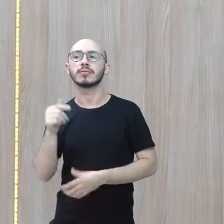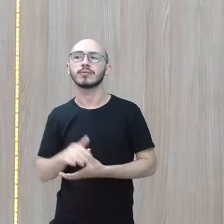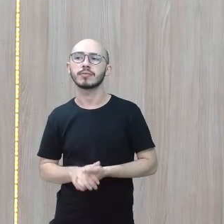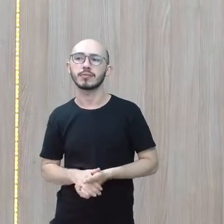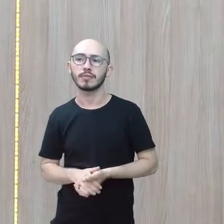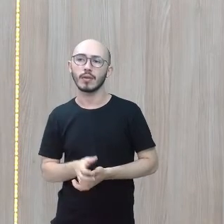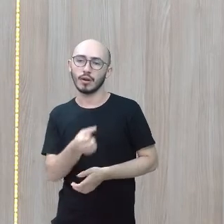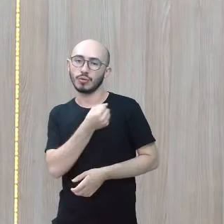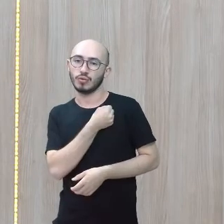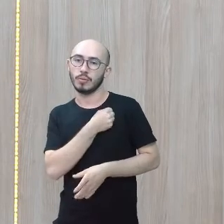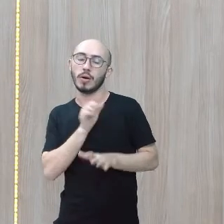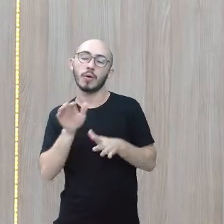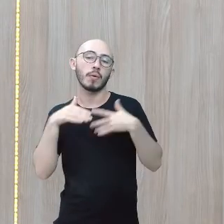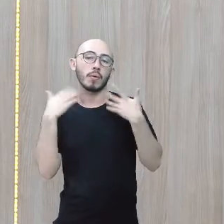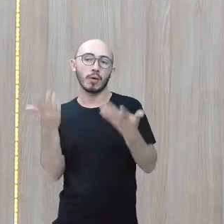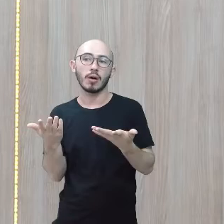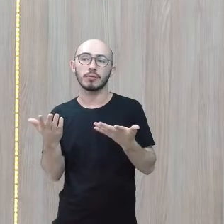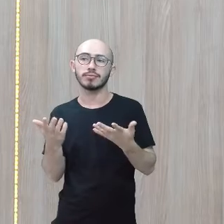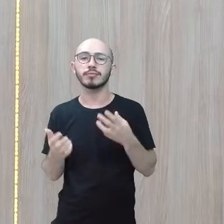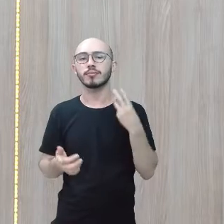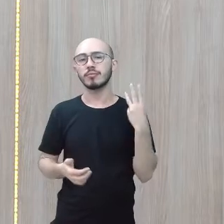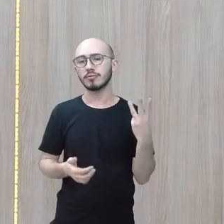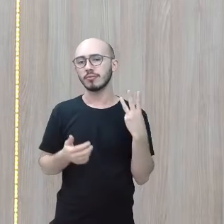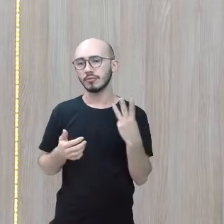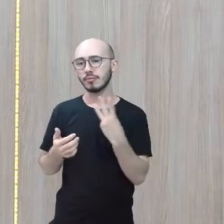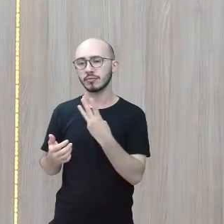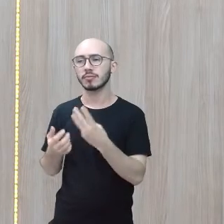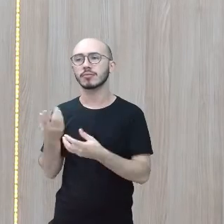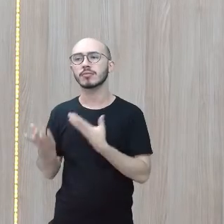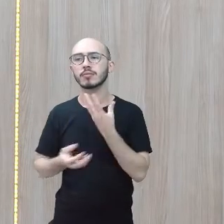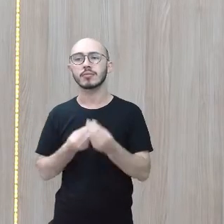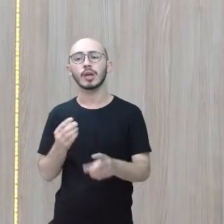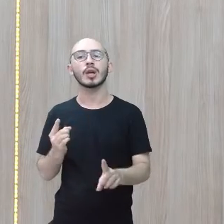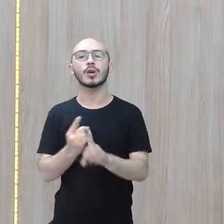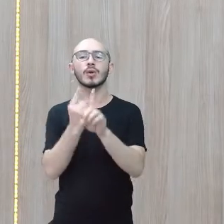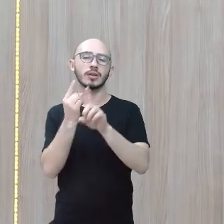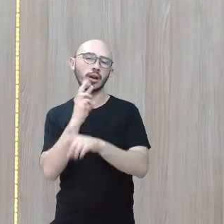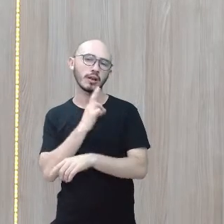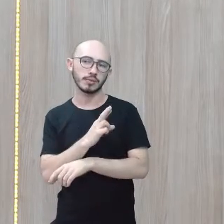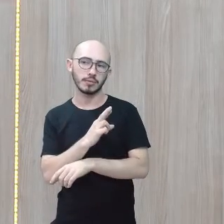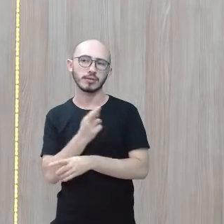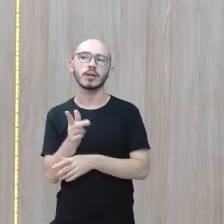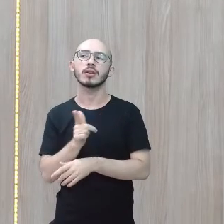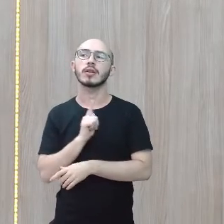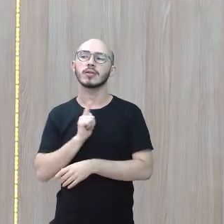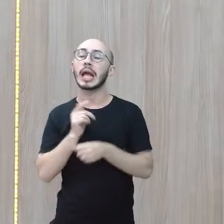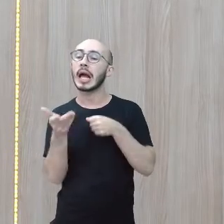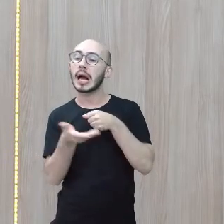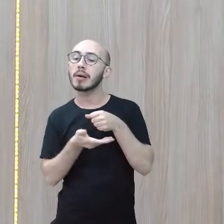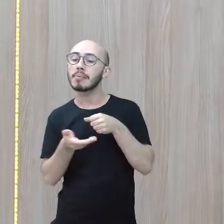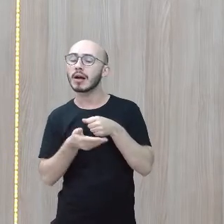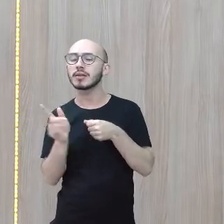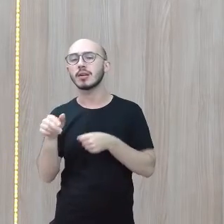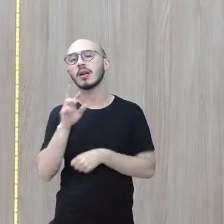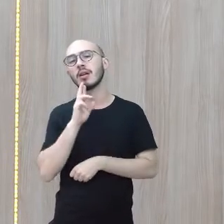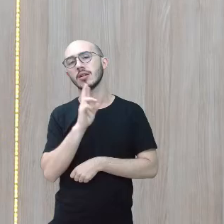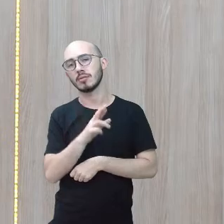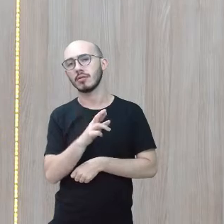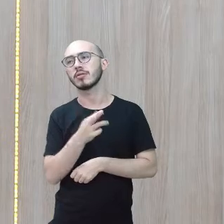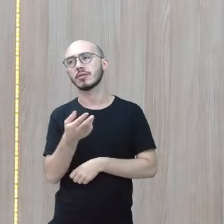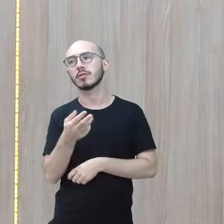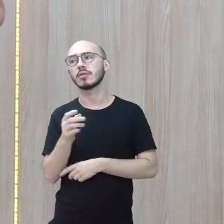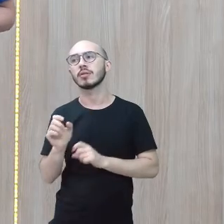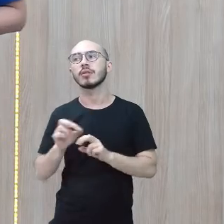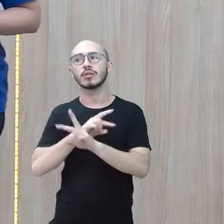qual é o número que eu multipliquei 8 vezes para dar esse valor, a gente vai achar a nossa base como resposta, trabalhando com a